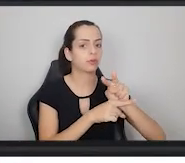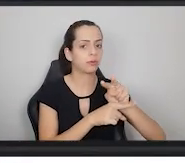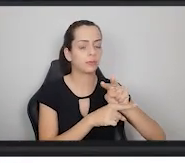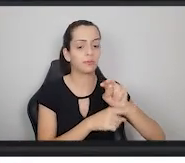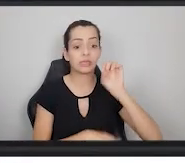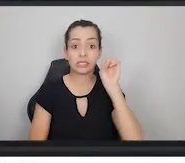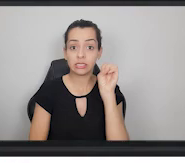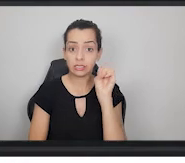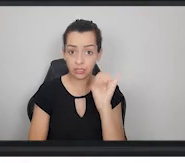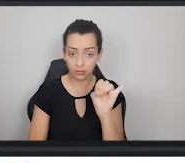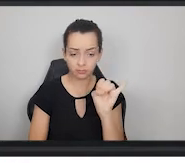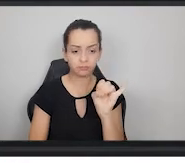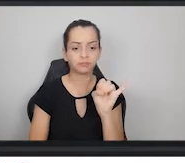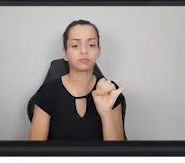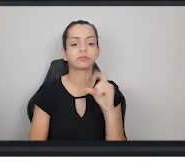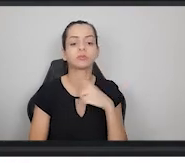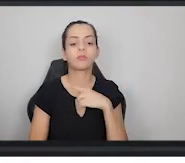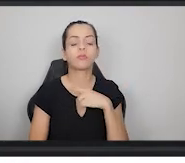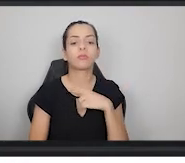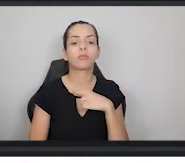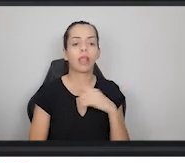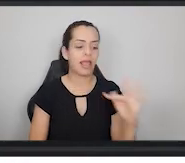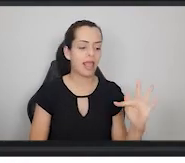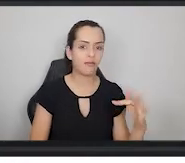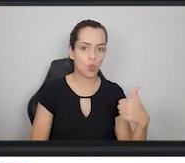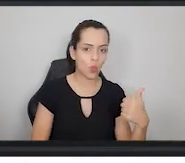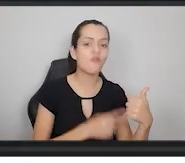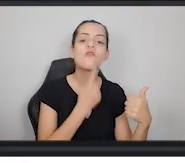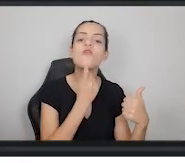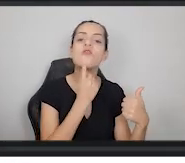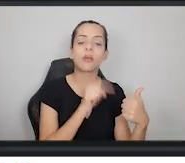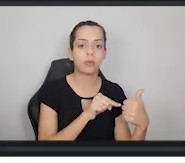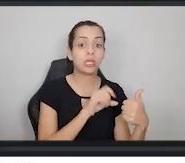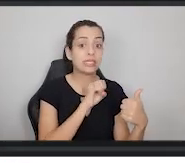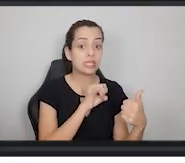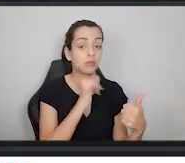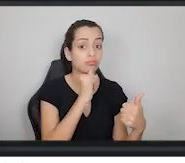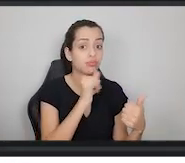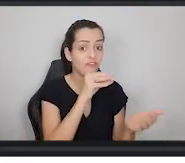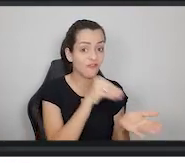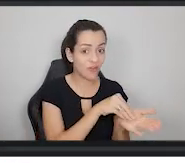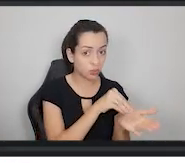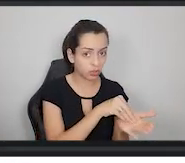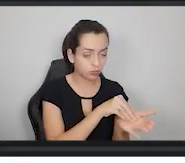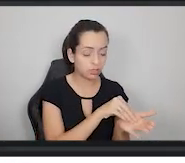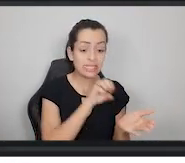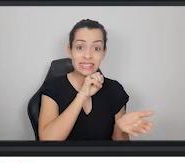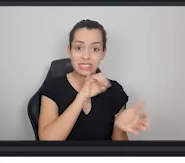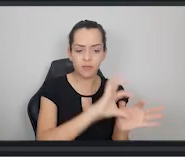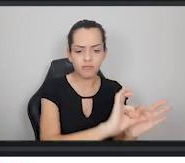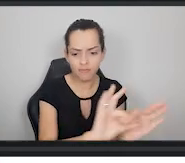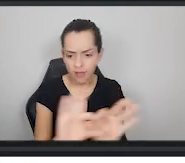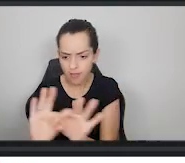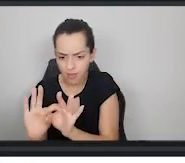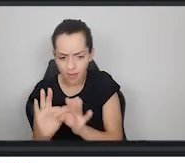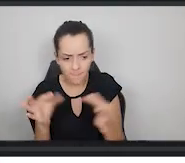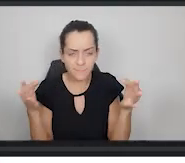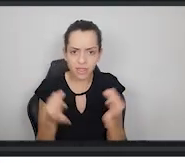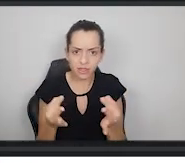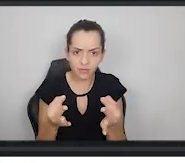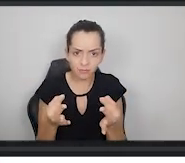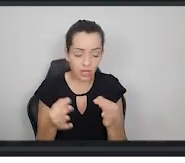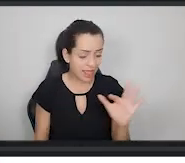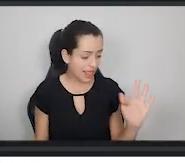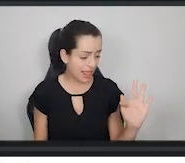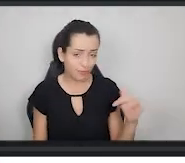alimentador 1, 2, 3 e 4. Esse R aqui de religador, que é um dispositivo de proteção também, a gente vai ver mais à frente. Então,